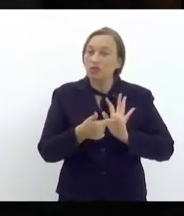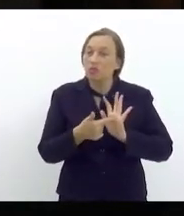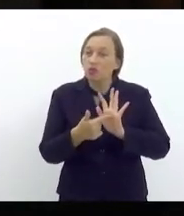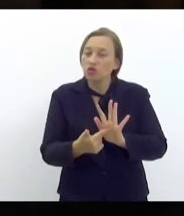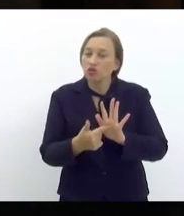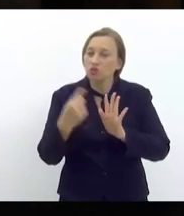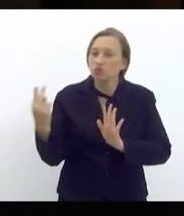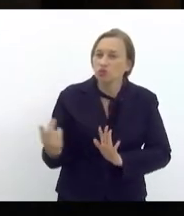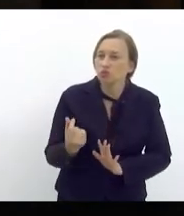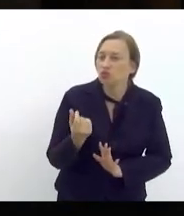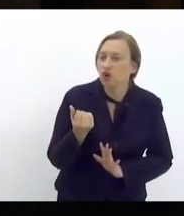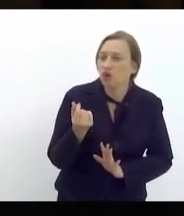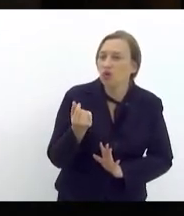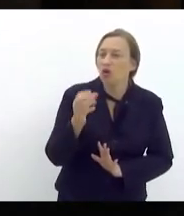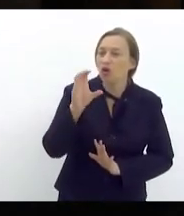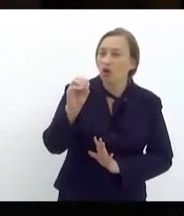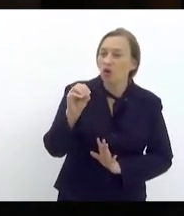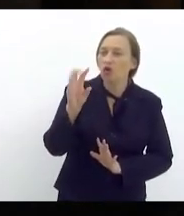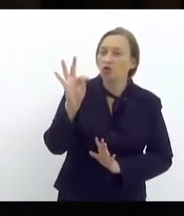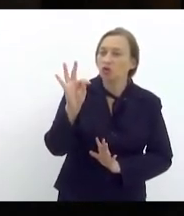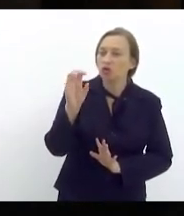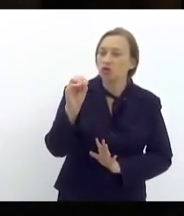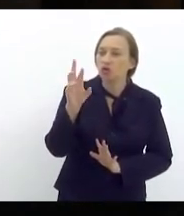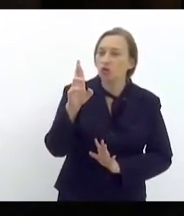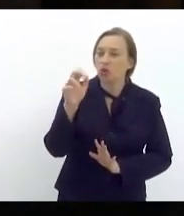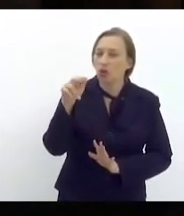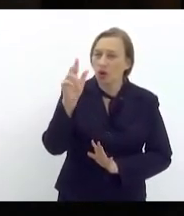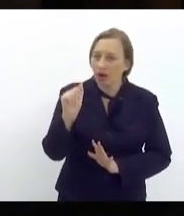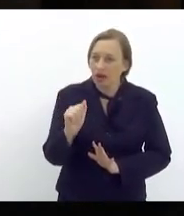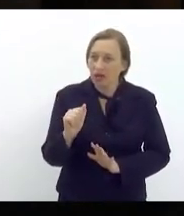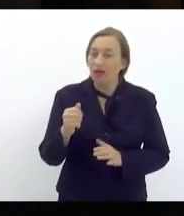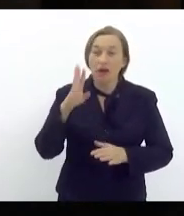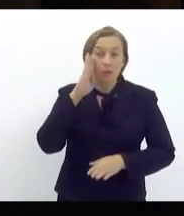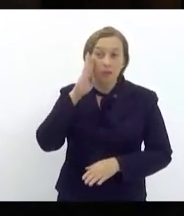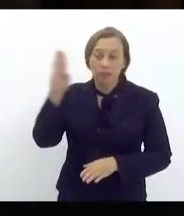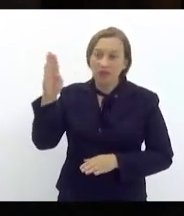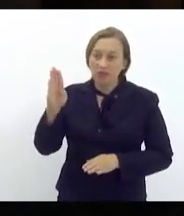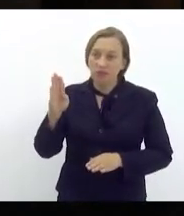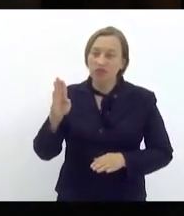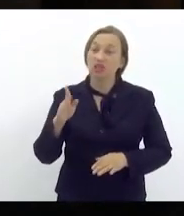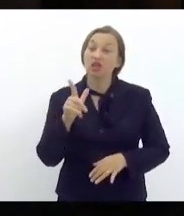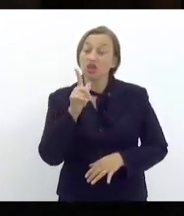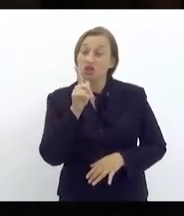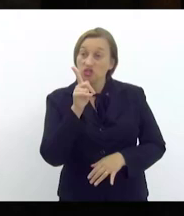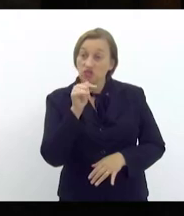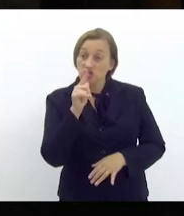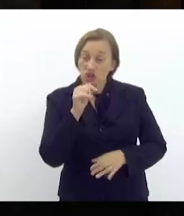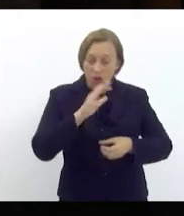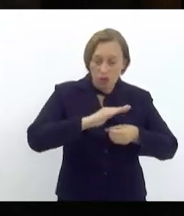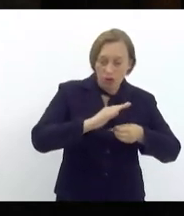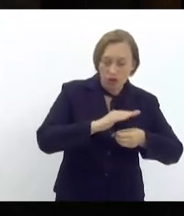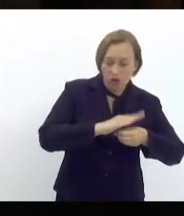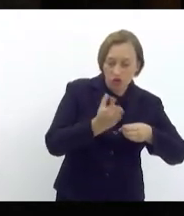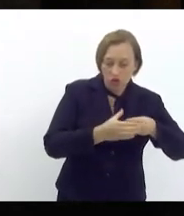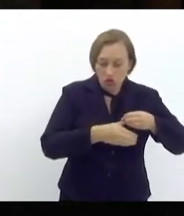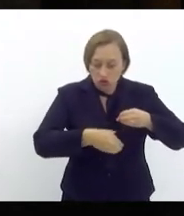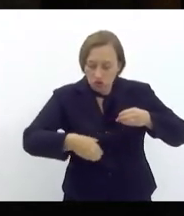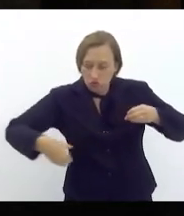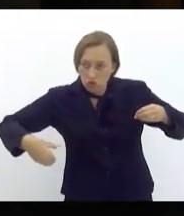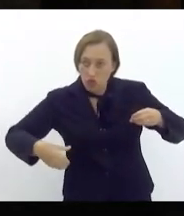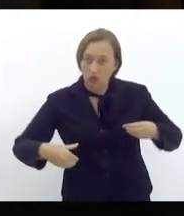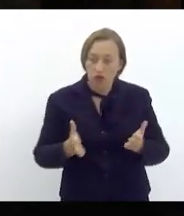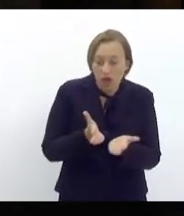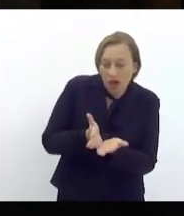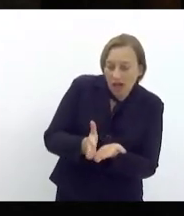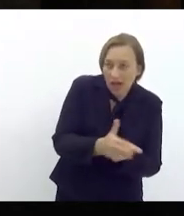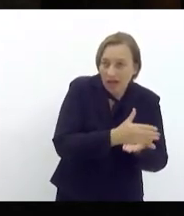dos valores das outorgas principalmente nas concessões de água e de esgoto o governo do estado arrecadou cerca de